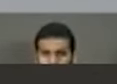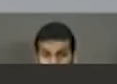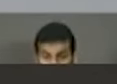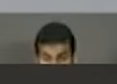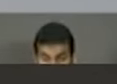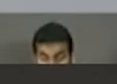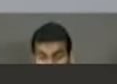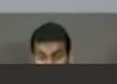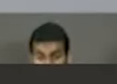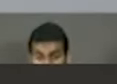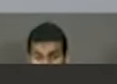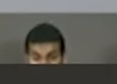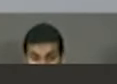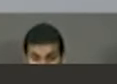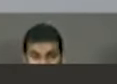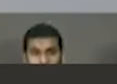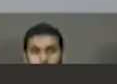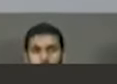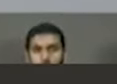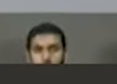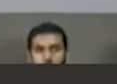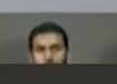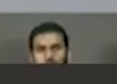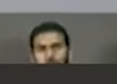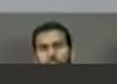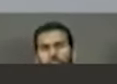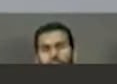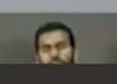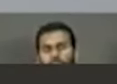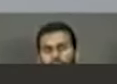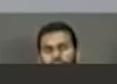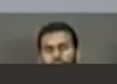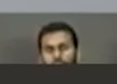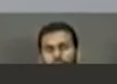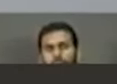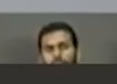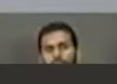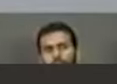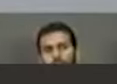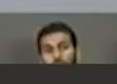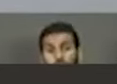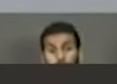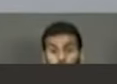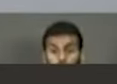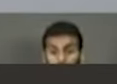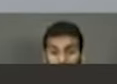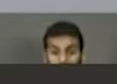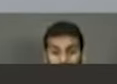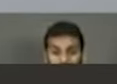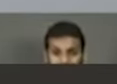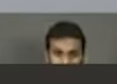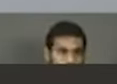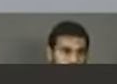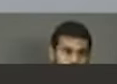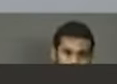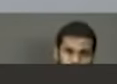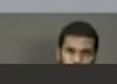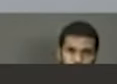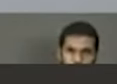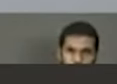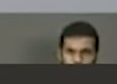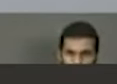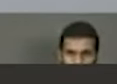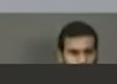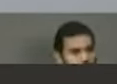Cásio Nunes marqu Sabatina no senado outubro de 2 O Poder Judiciário cuida do passado o